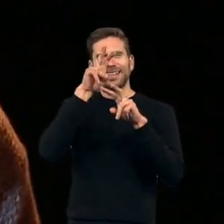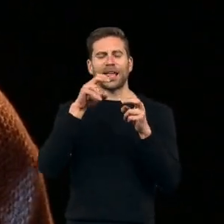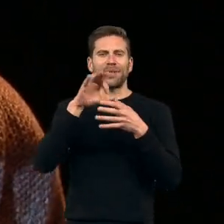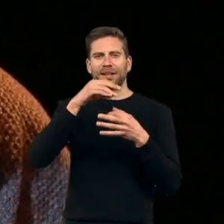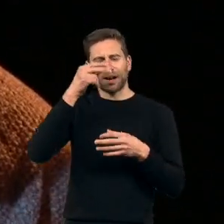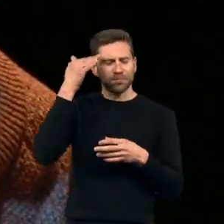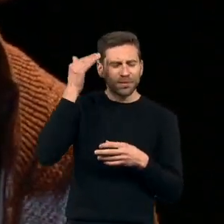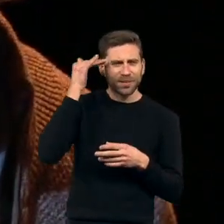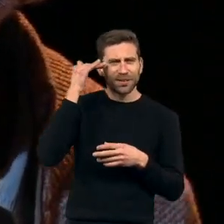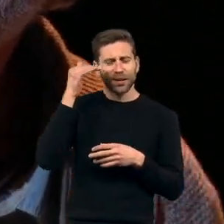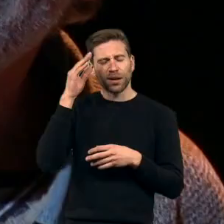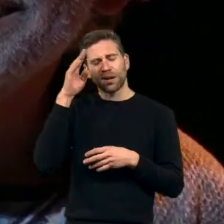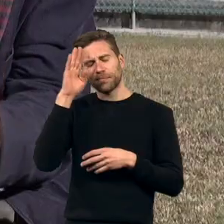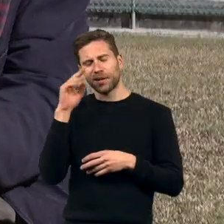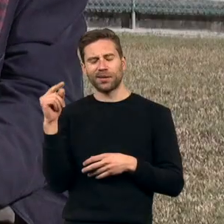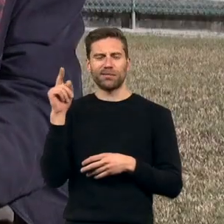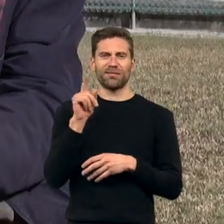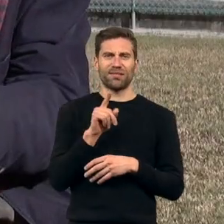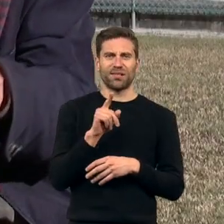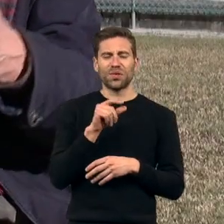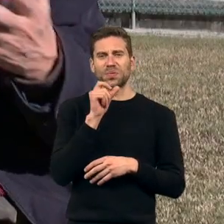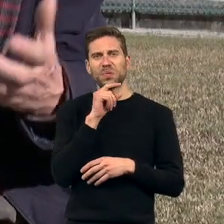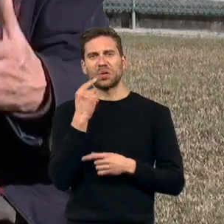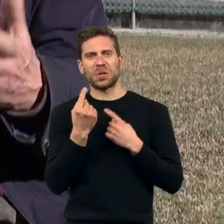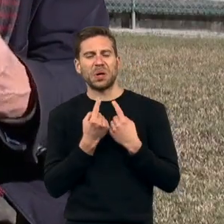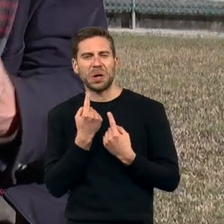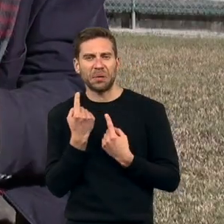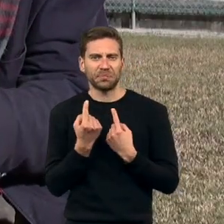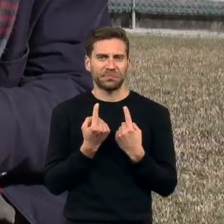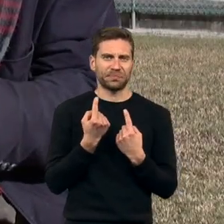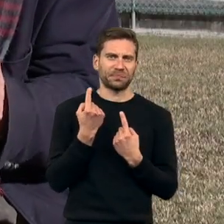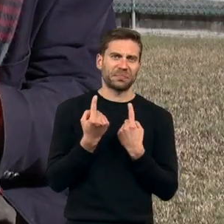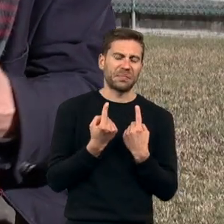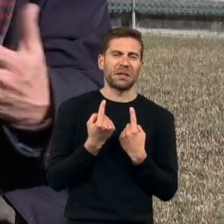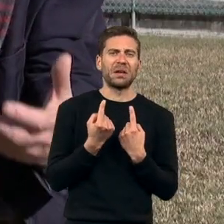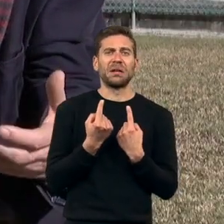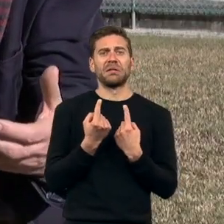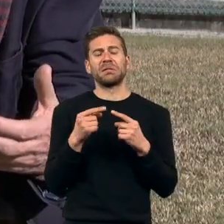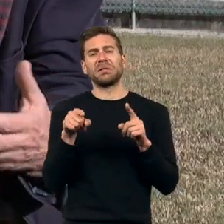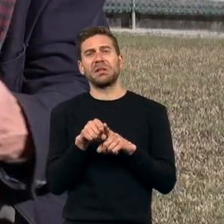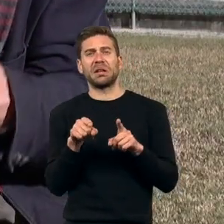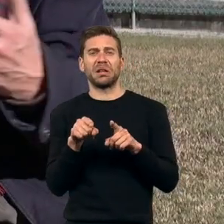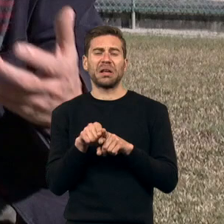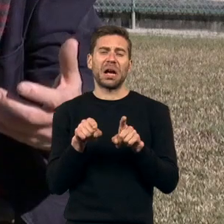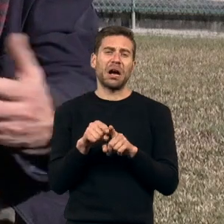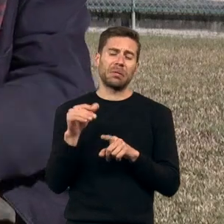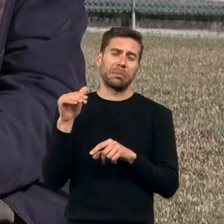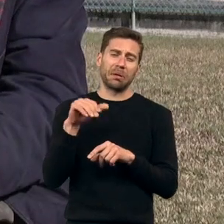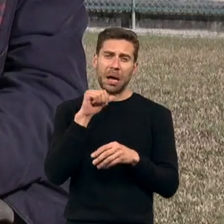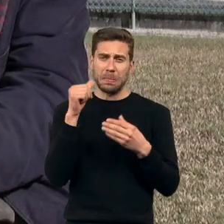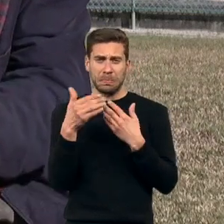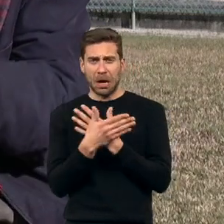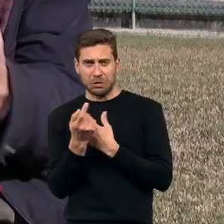vão para lá com uma ideia de que se calhar vão assistir a um espetáculo, enfim, da decadência da vida, da parte final da